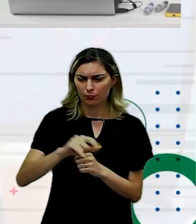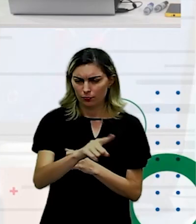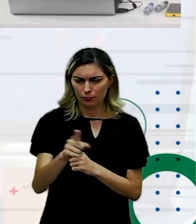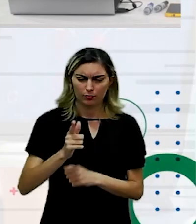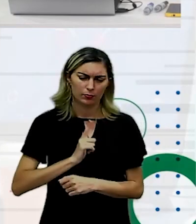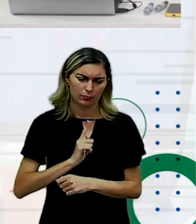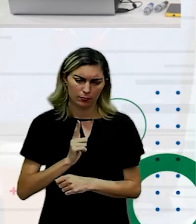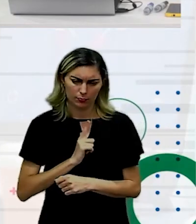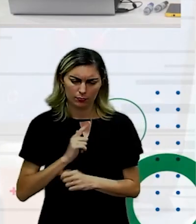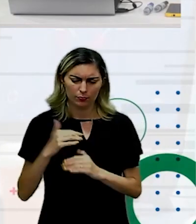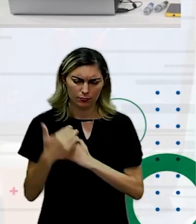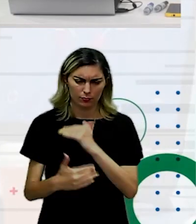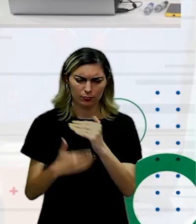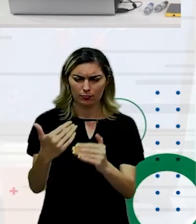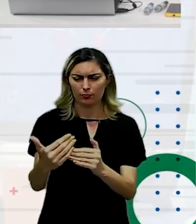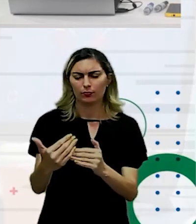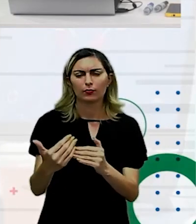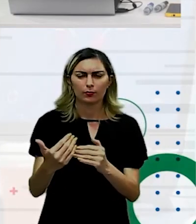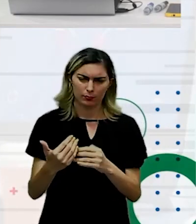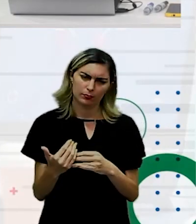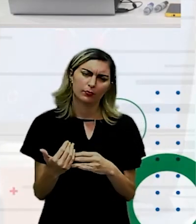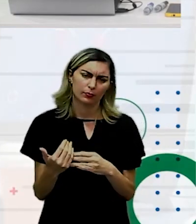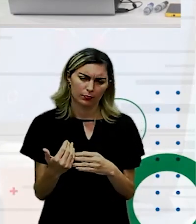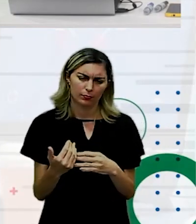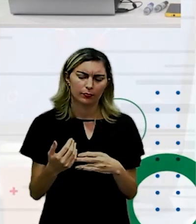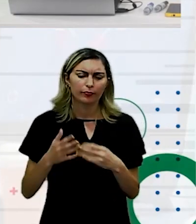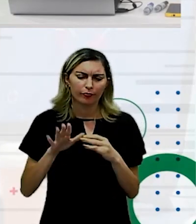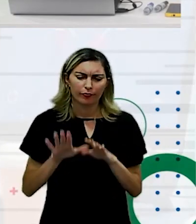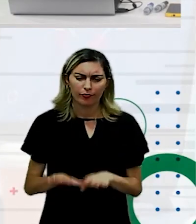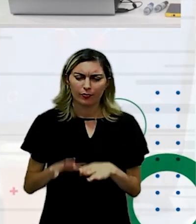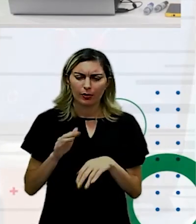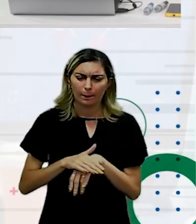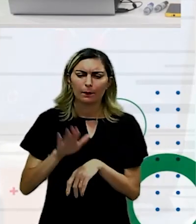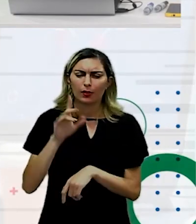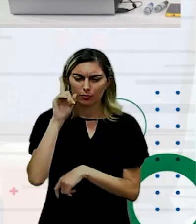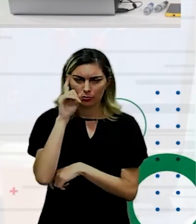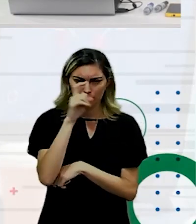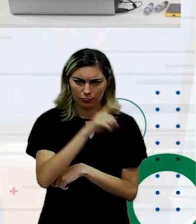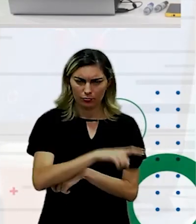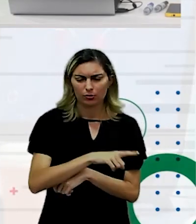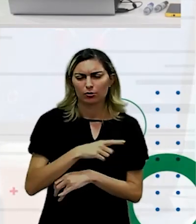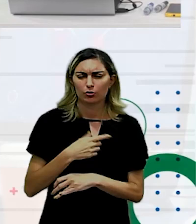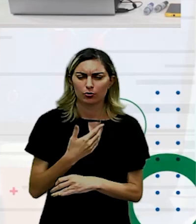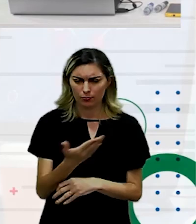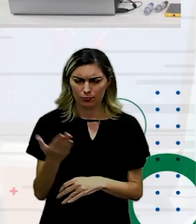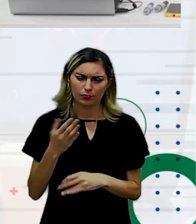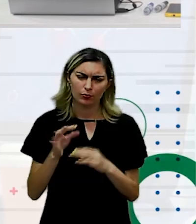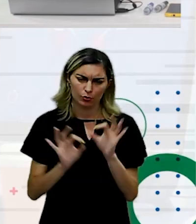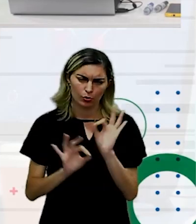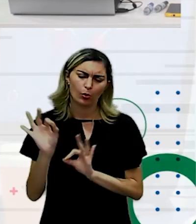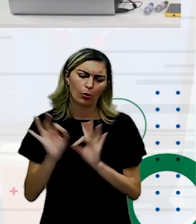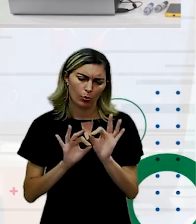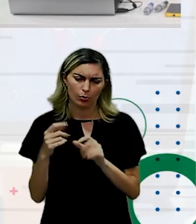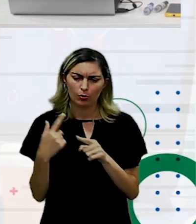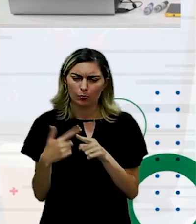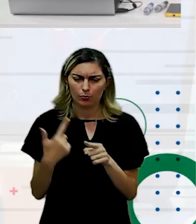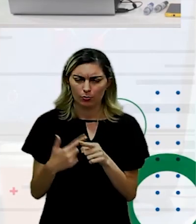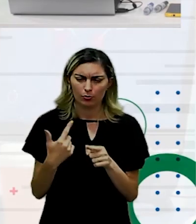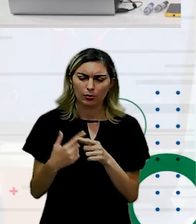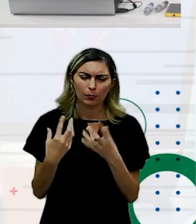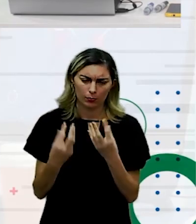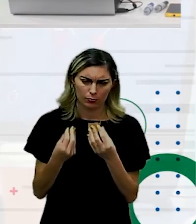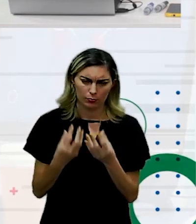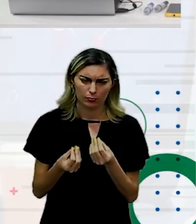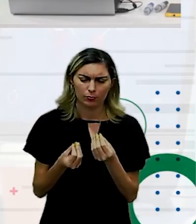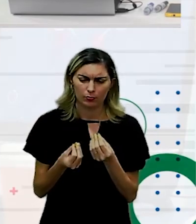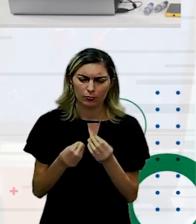muito avançado no seu processo, vai ficar muito mais difícil de você corrigir, porque já vai estar muito elaborado, sabe?